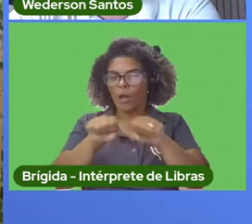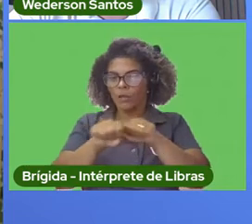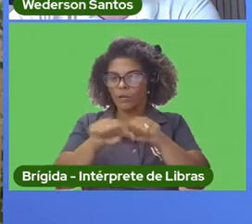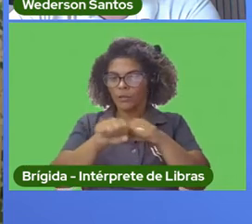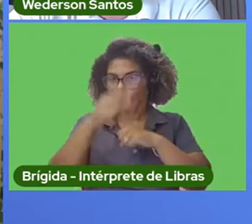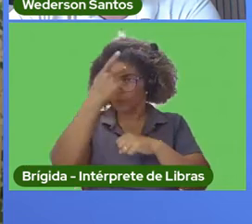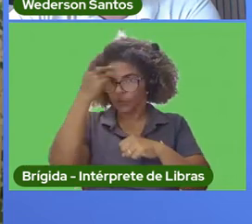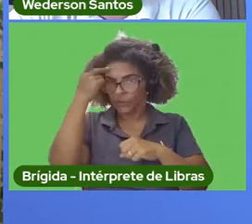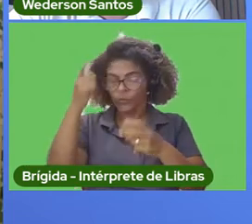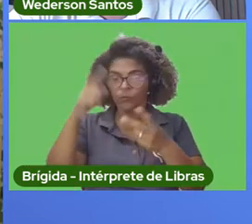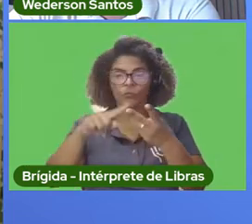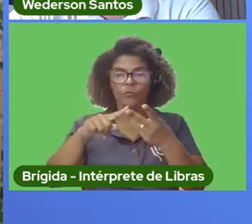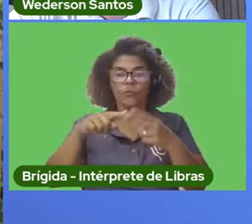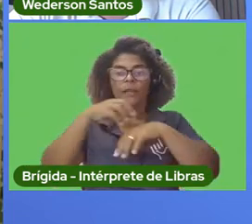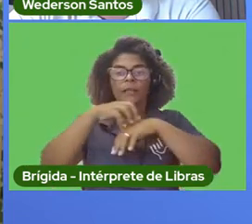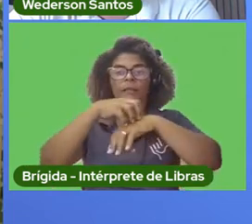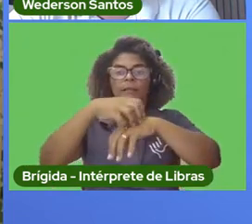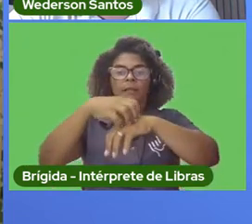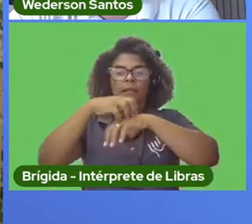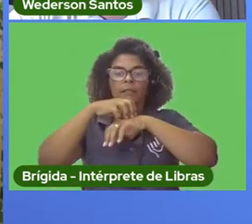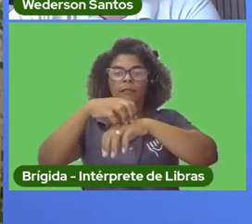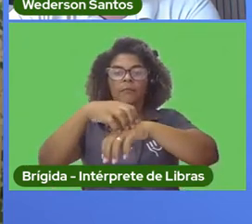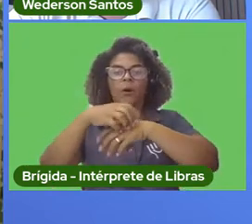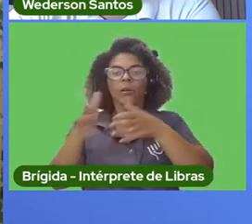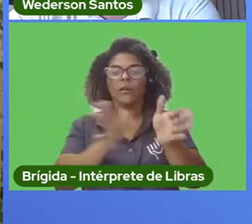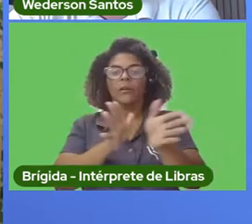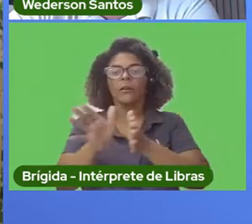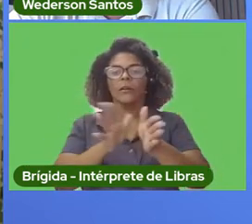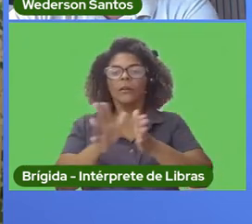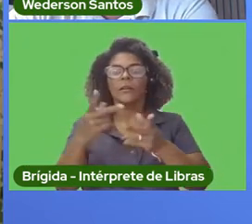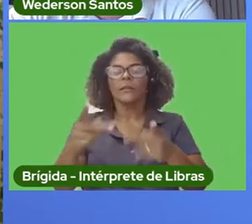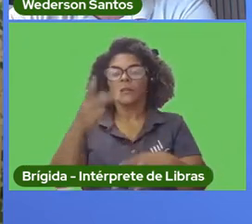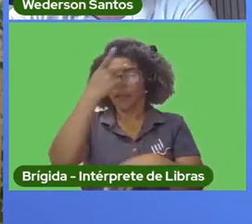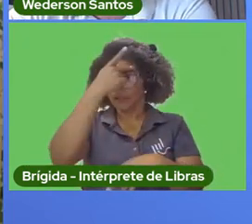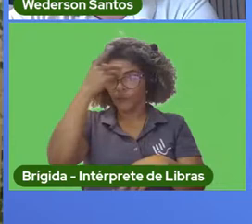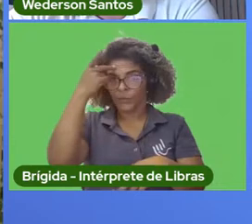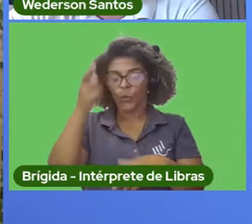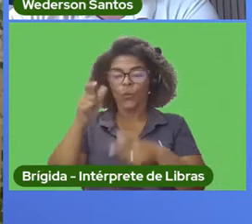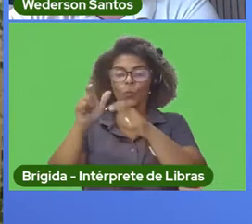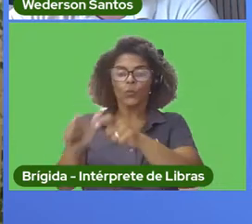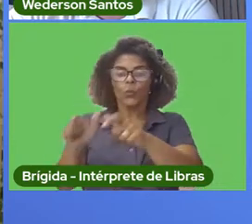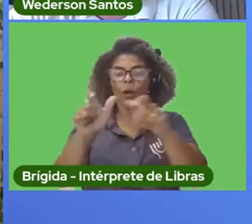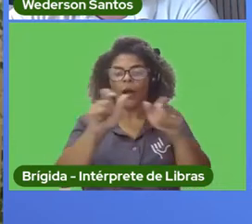transporte acessível para garantir o acesso dessas pessoas a esses locais, né?